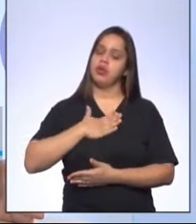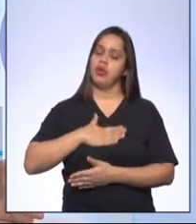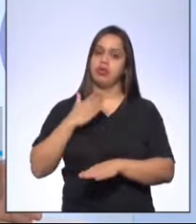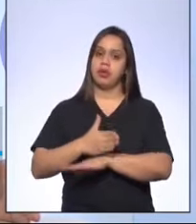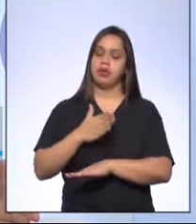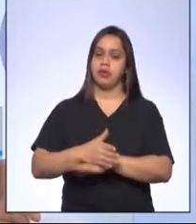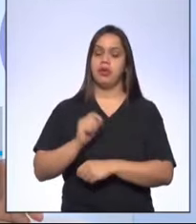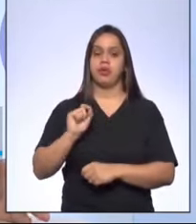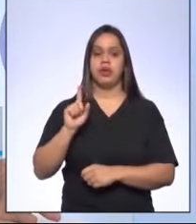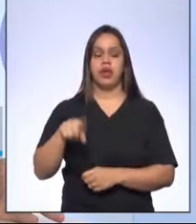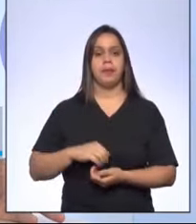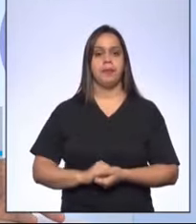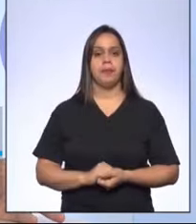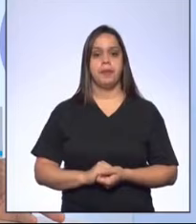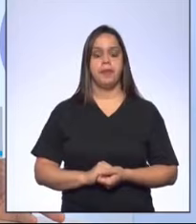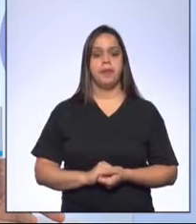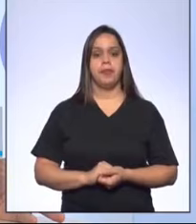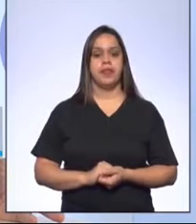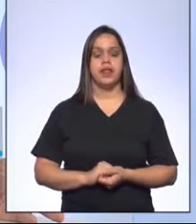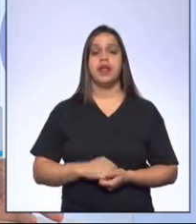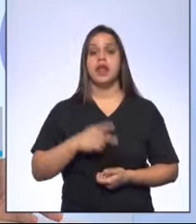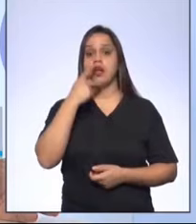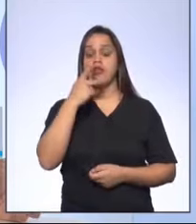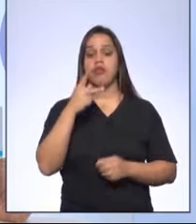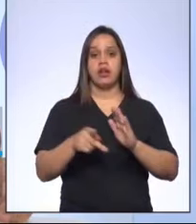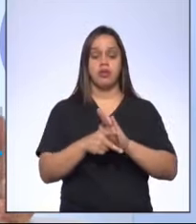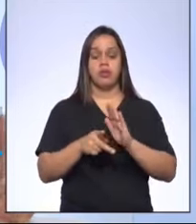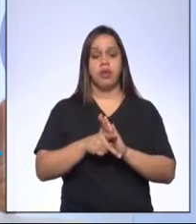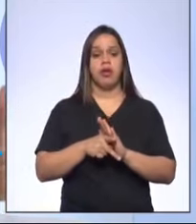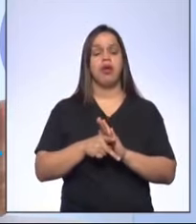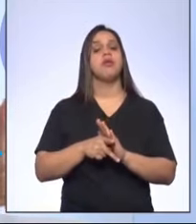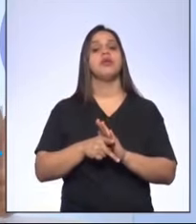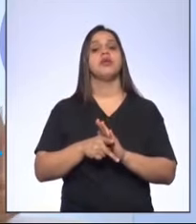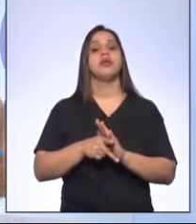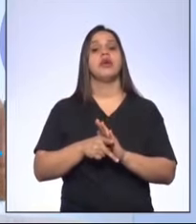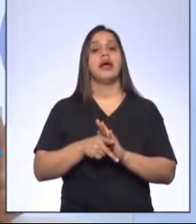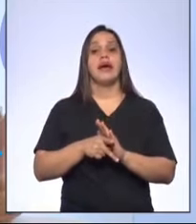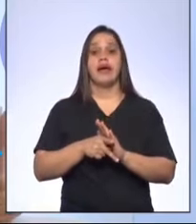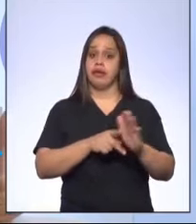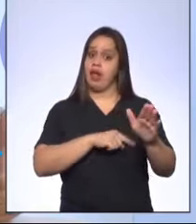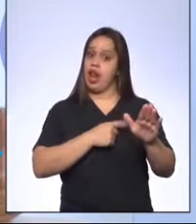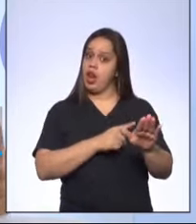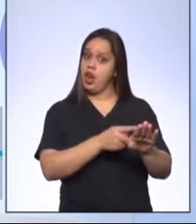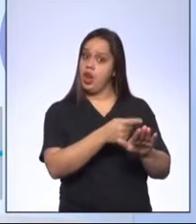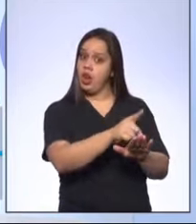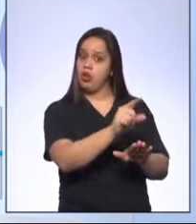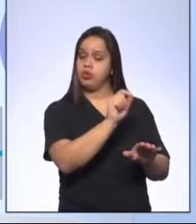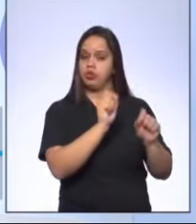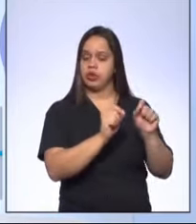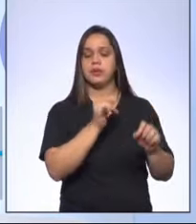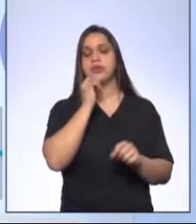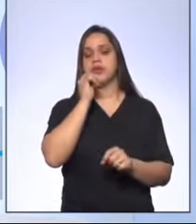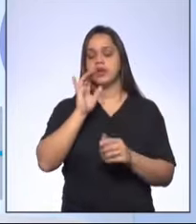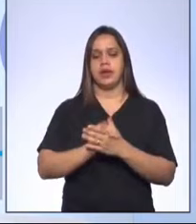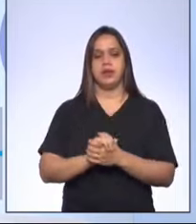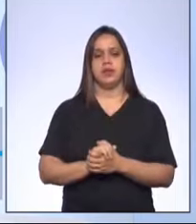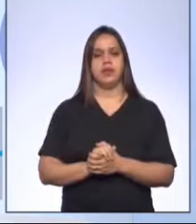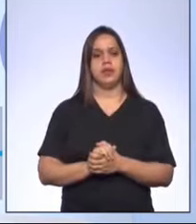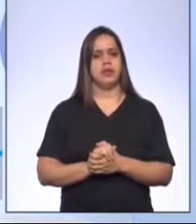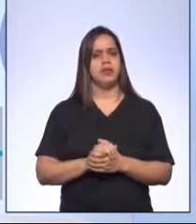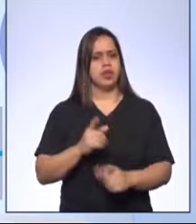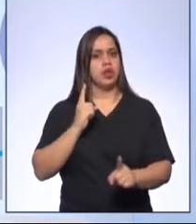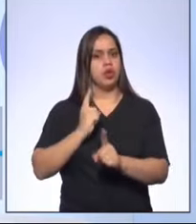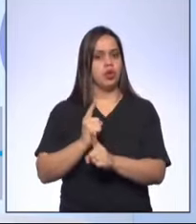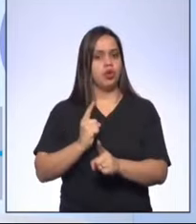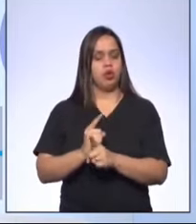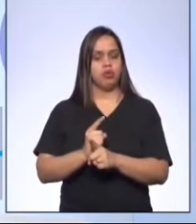fala periférico, é fácil da gente entender isso da maneira correta que é. Você tem, para você localizar alguma coisa, a